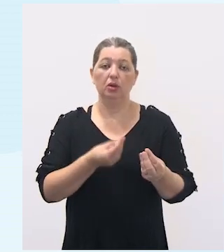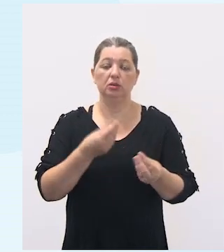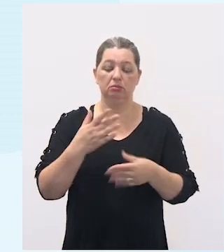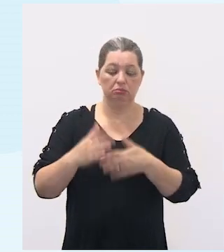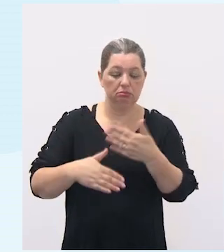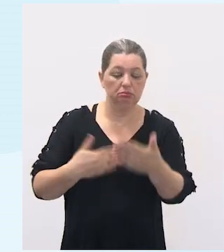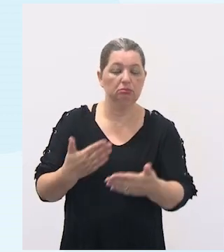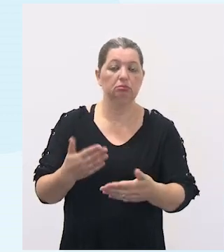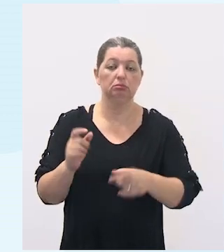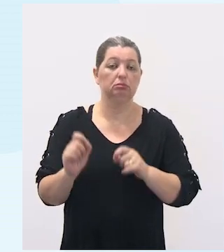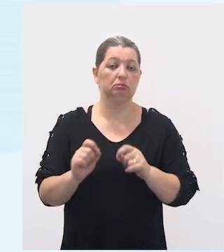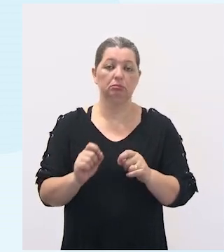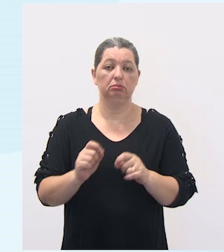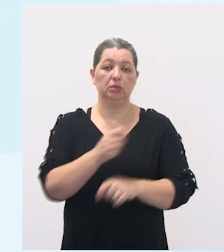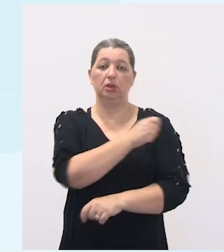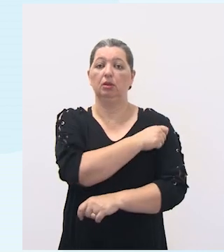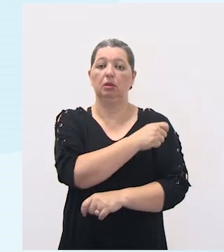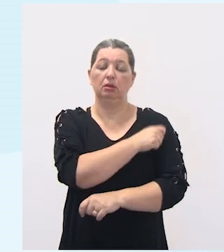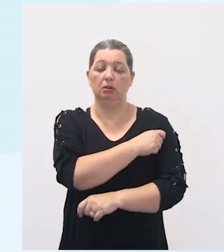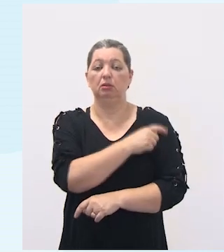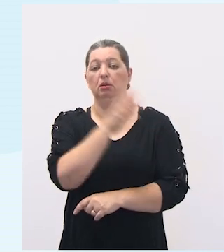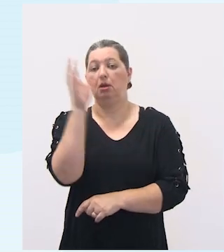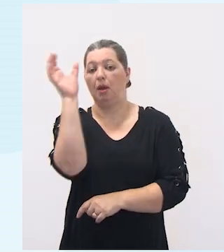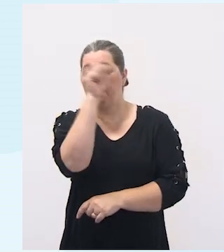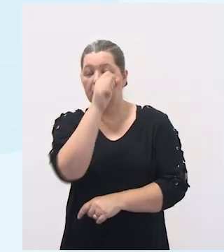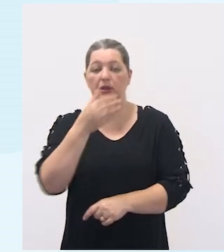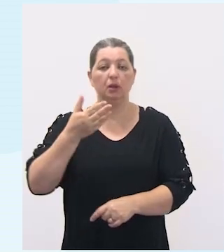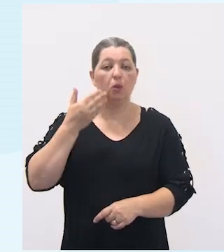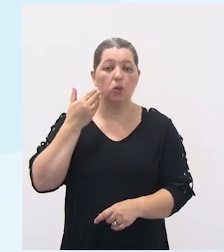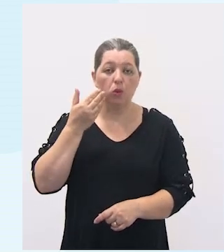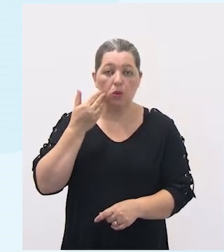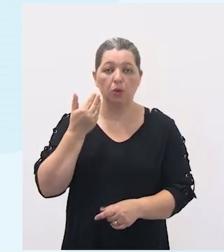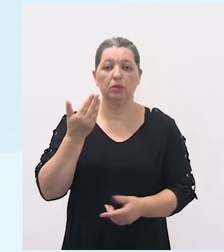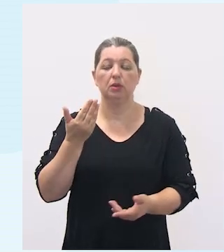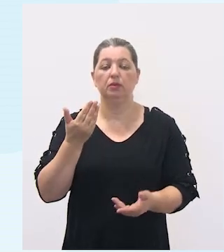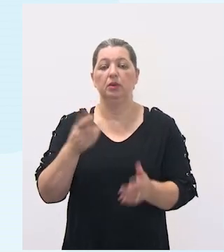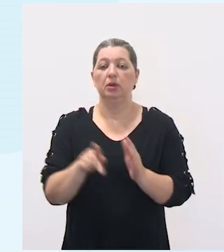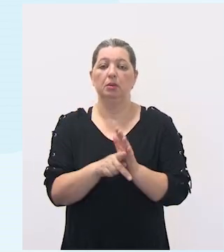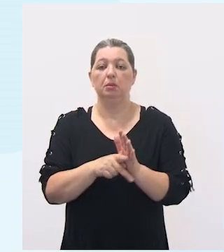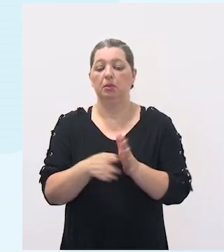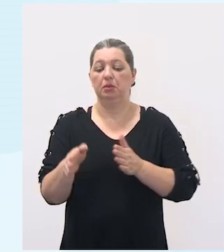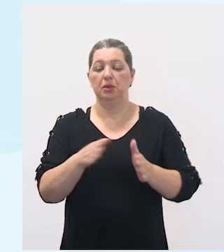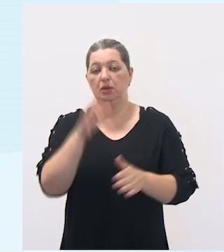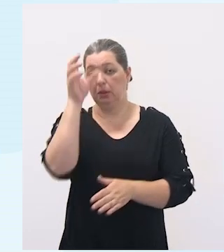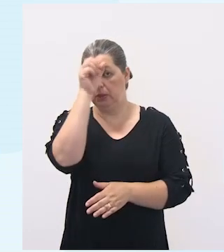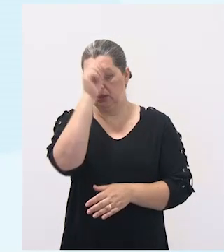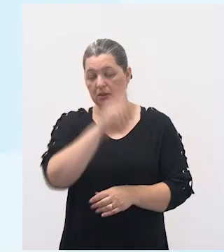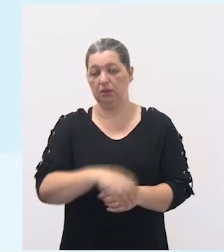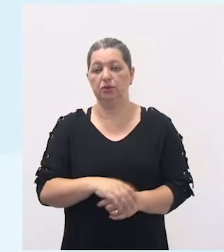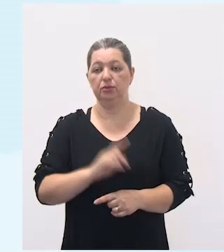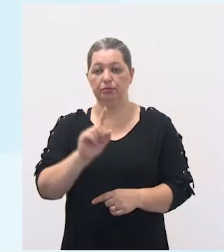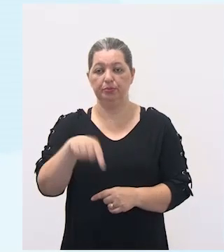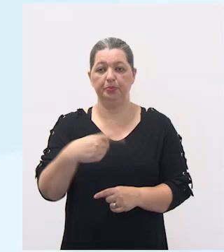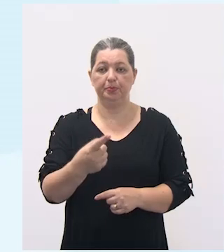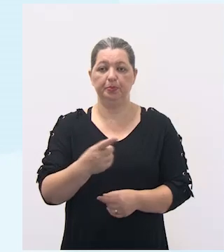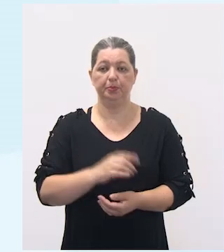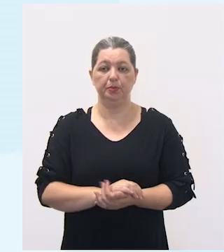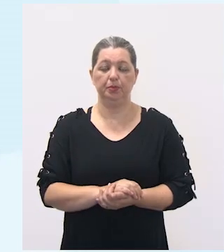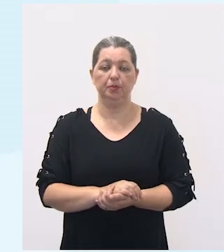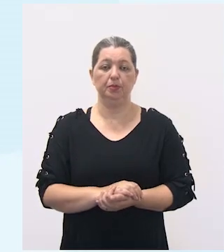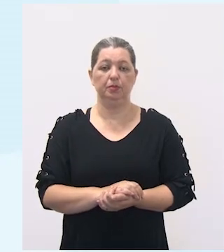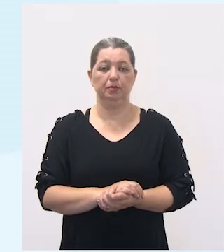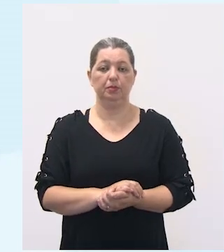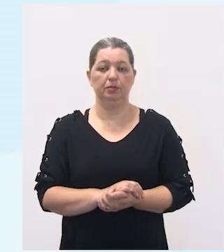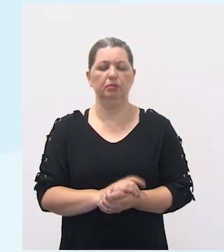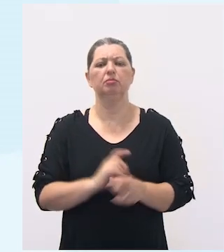estamos desenvolvendo e o que o aluno está consolidando na sua aprendizagem. Por gentileza, o próximo. Então, qual